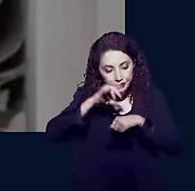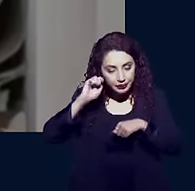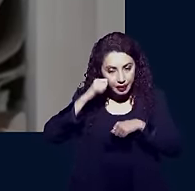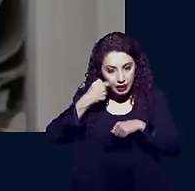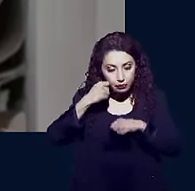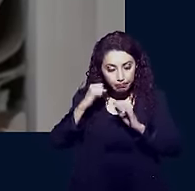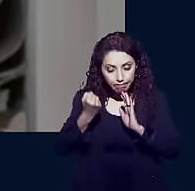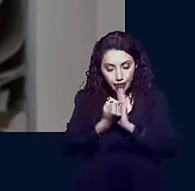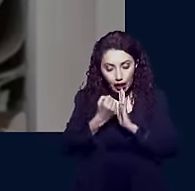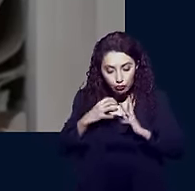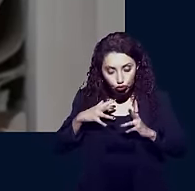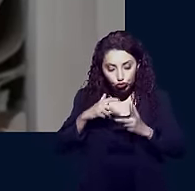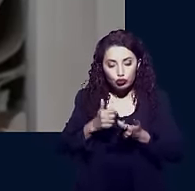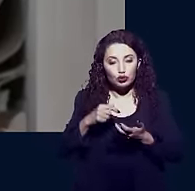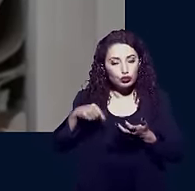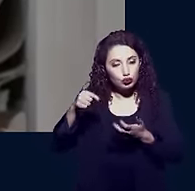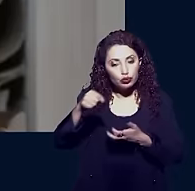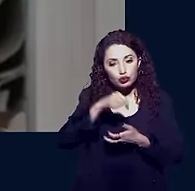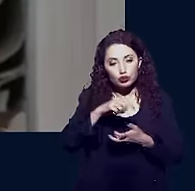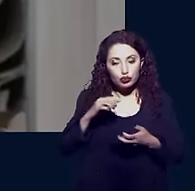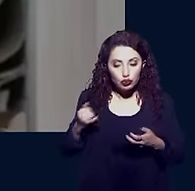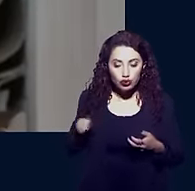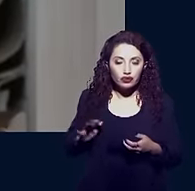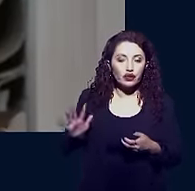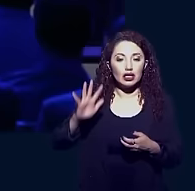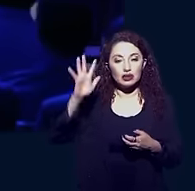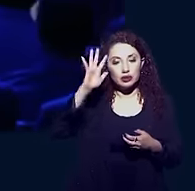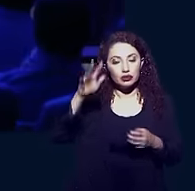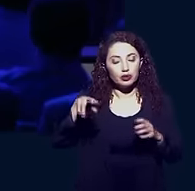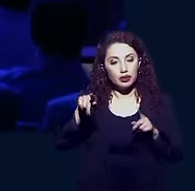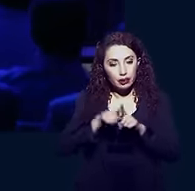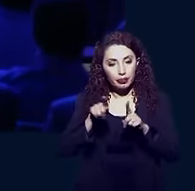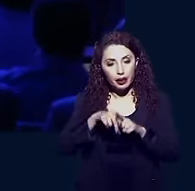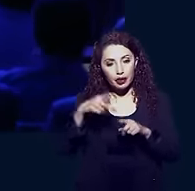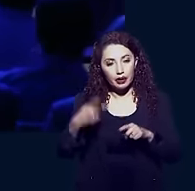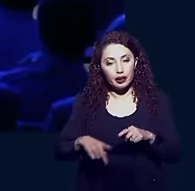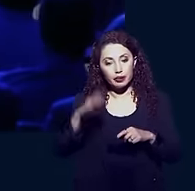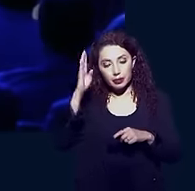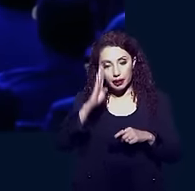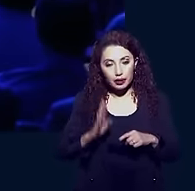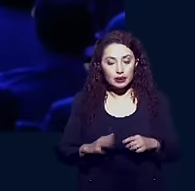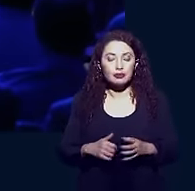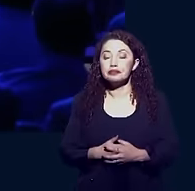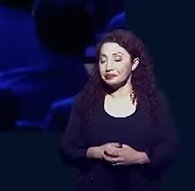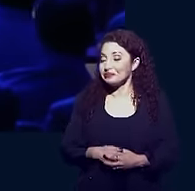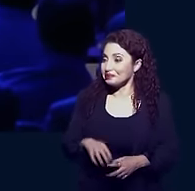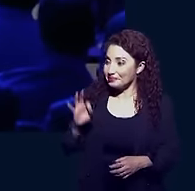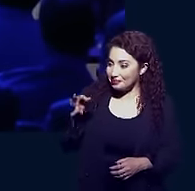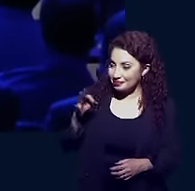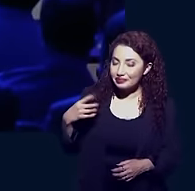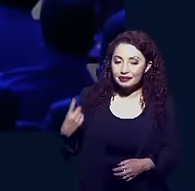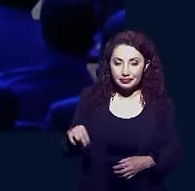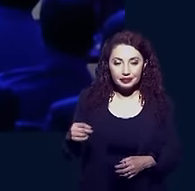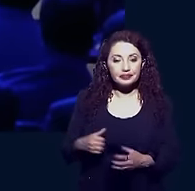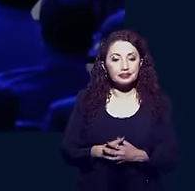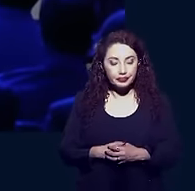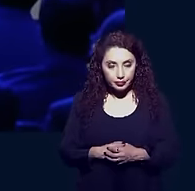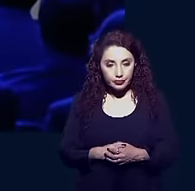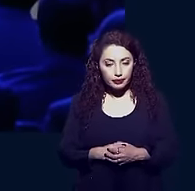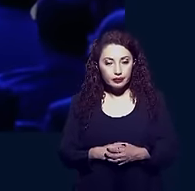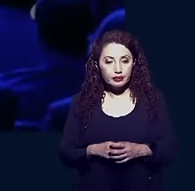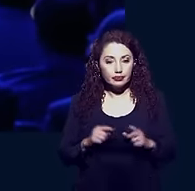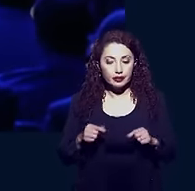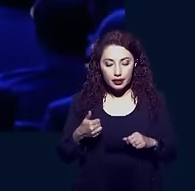mundo inflação e e aqui no Brasil tá não vamos lá assim claramente acho que o que mais se falou aqui foi da